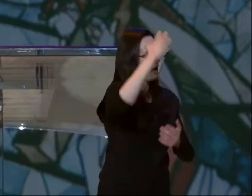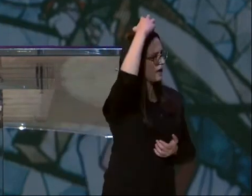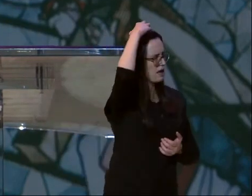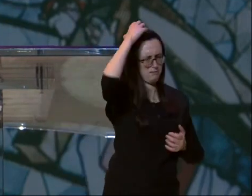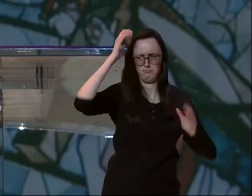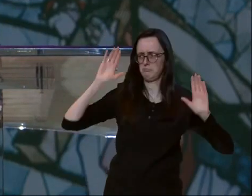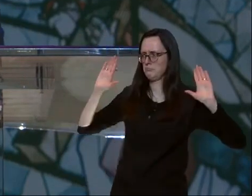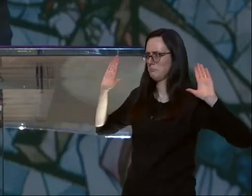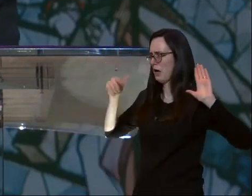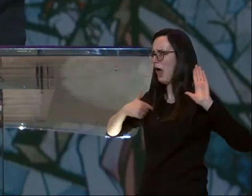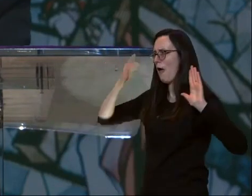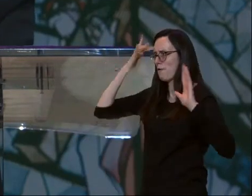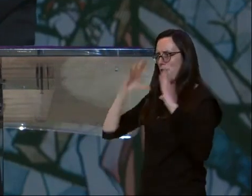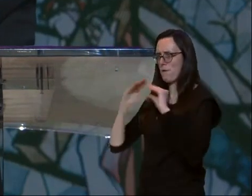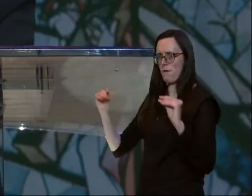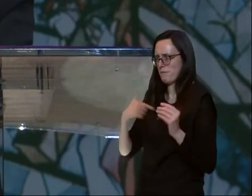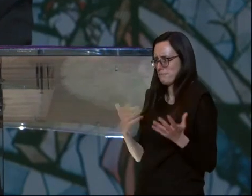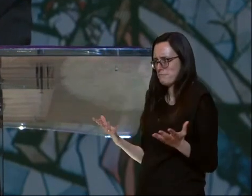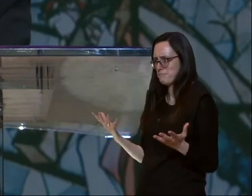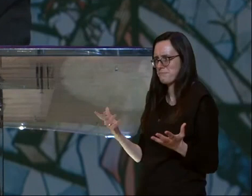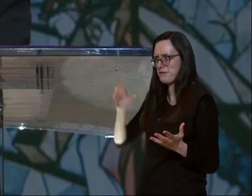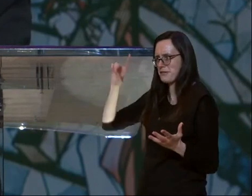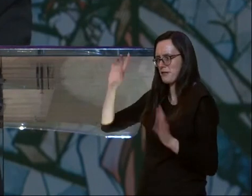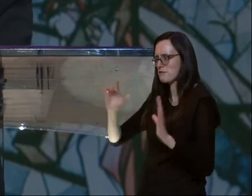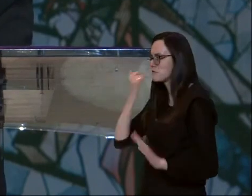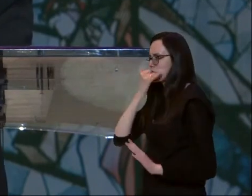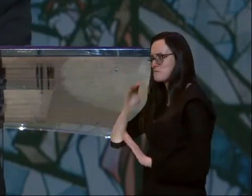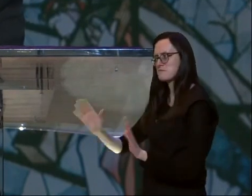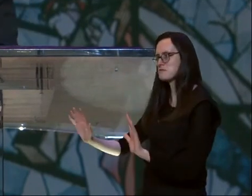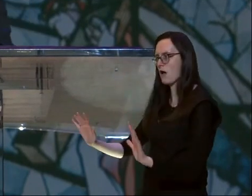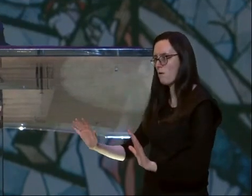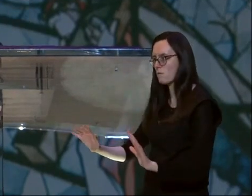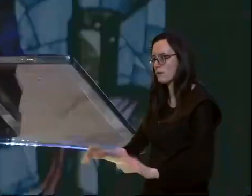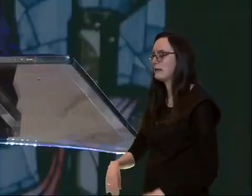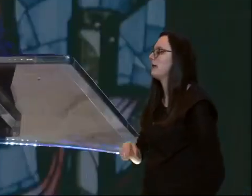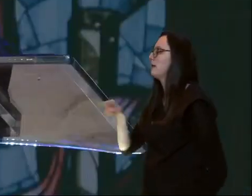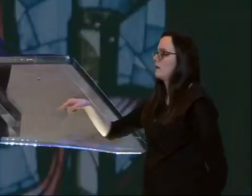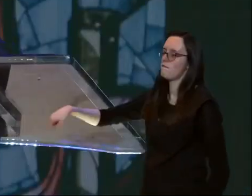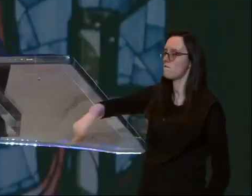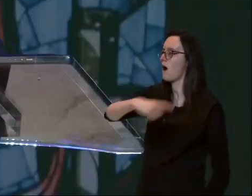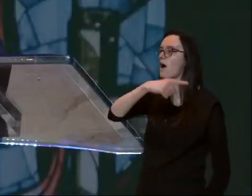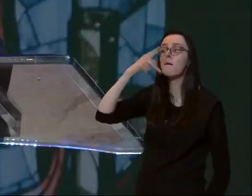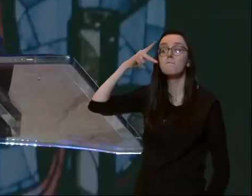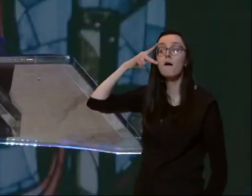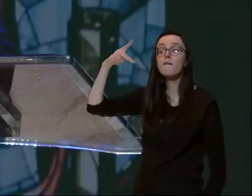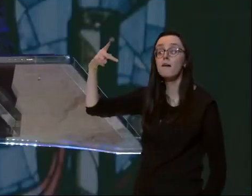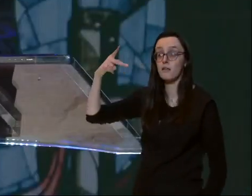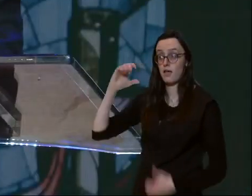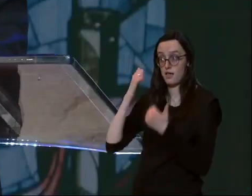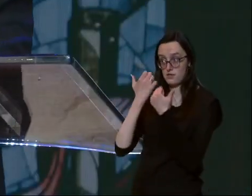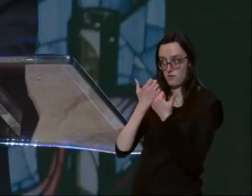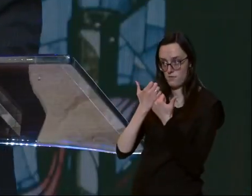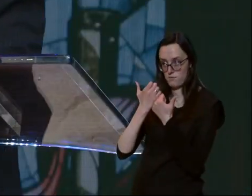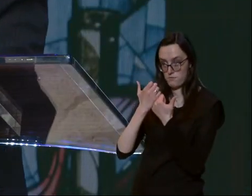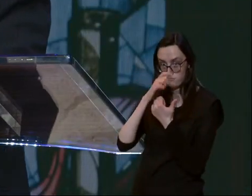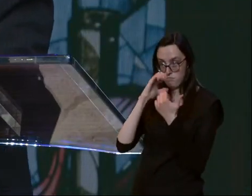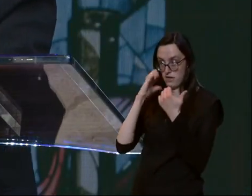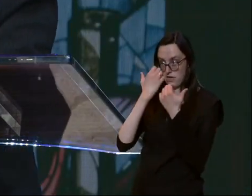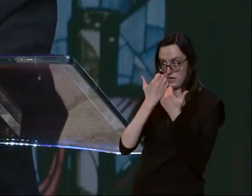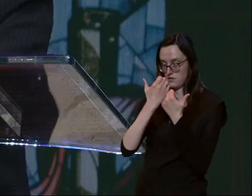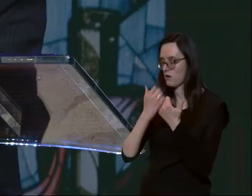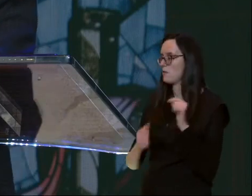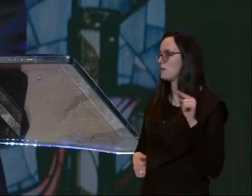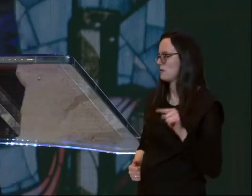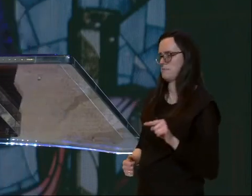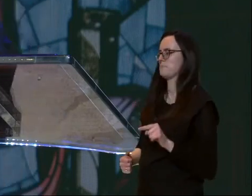diz: manda este Naamã aqui. E Naamã vai. O profeta, homem de Deus,